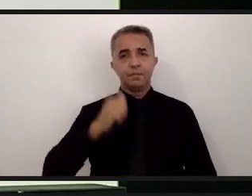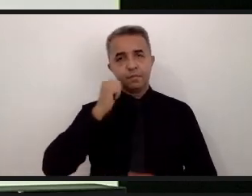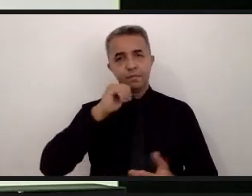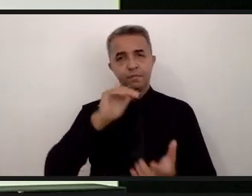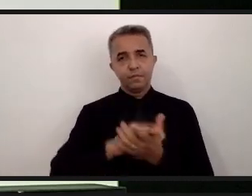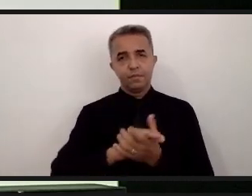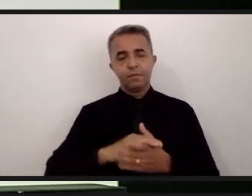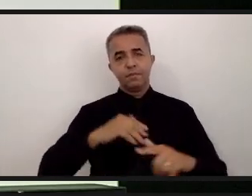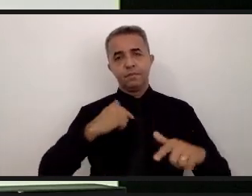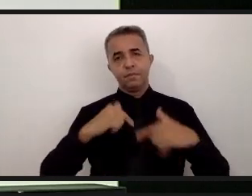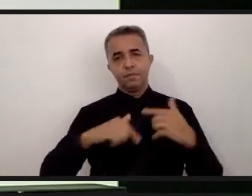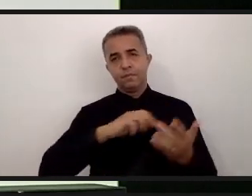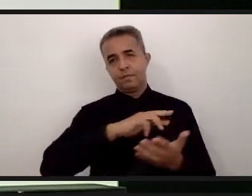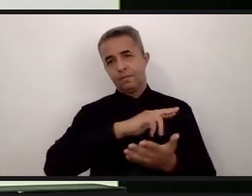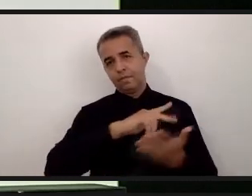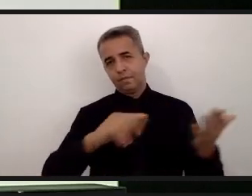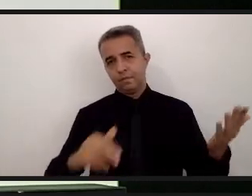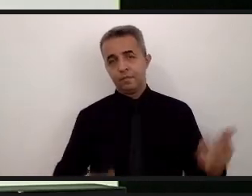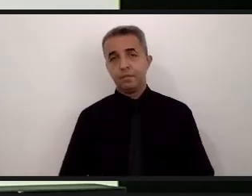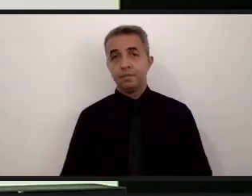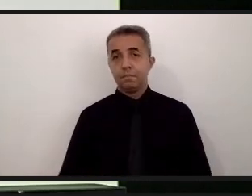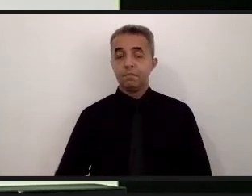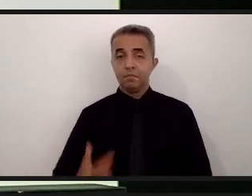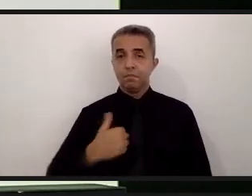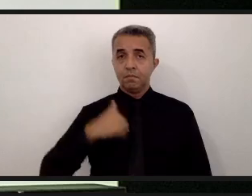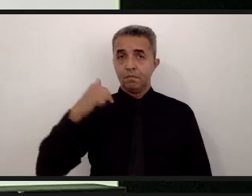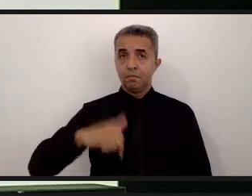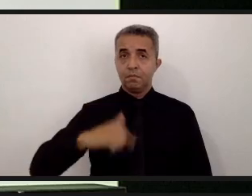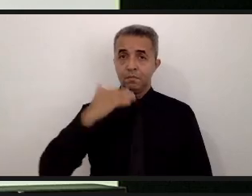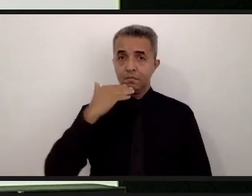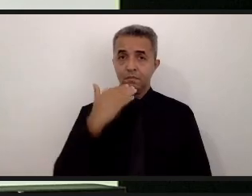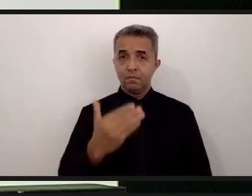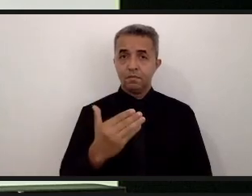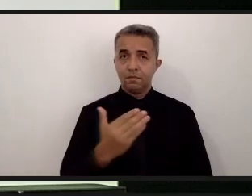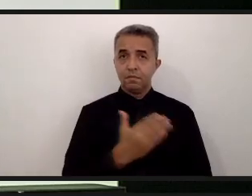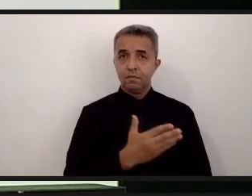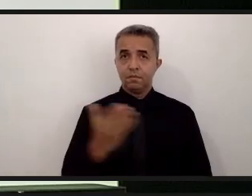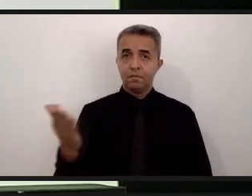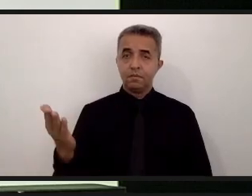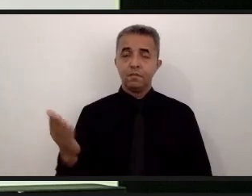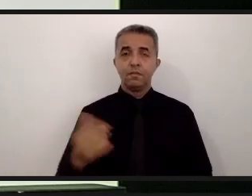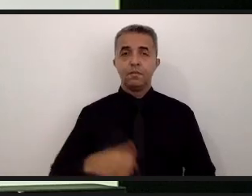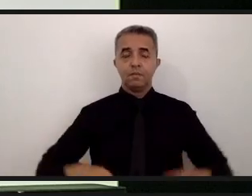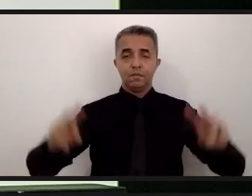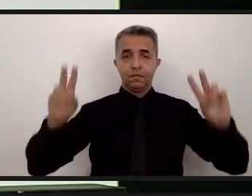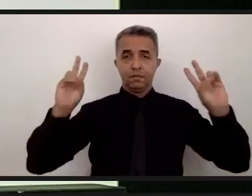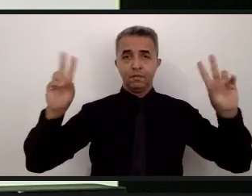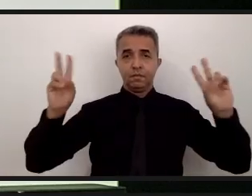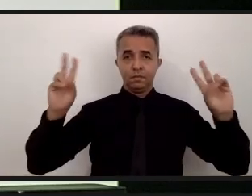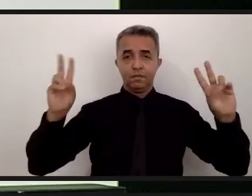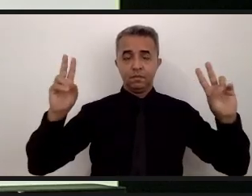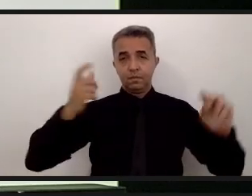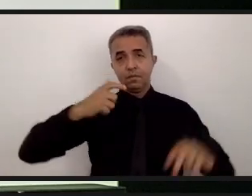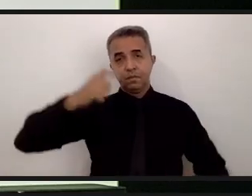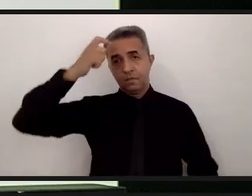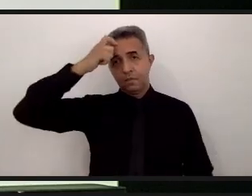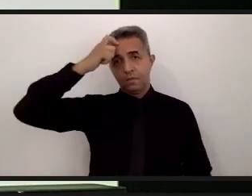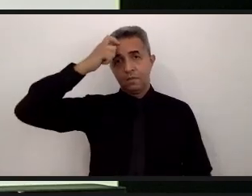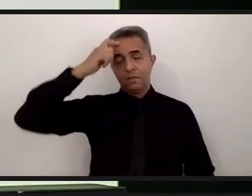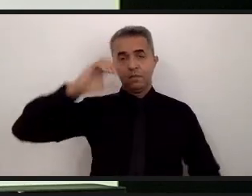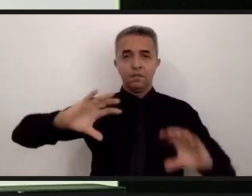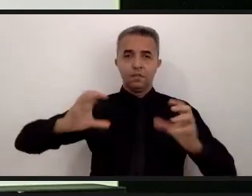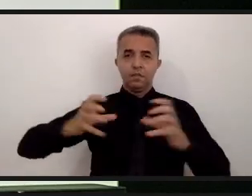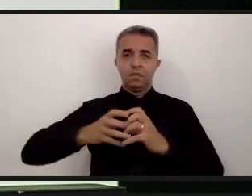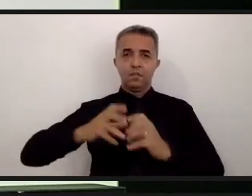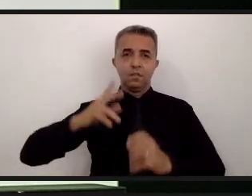trabalhadoras. Portanto, faço aqui um apelo para que, através das campanhas de conscientização da classe